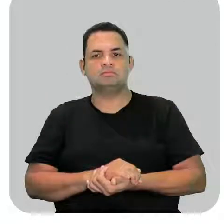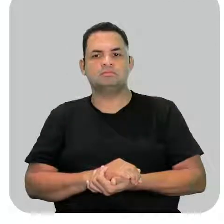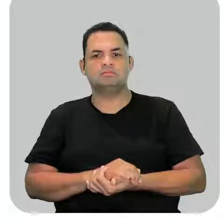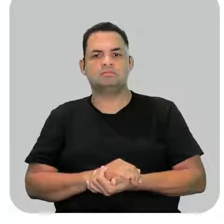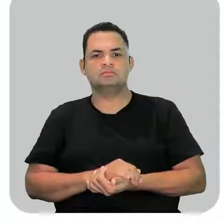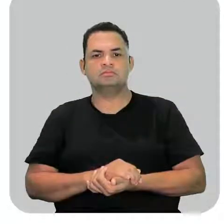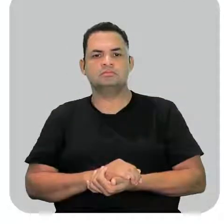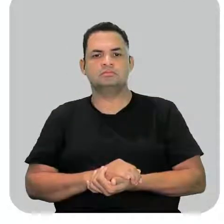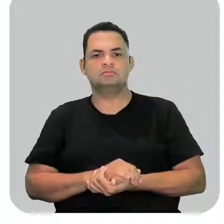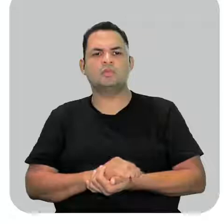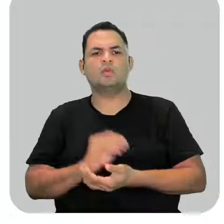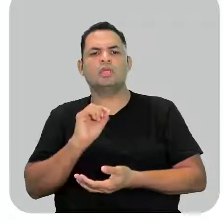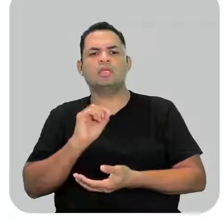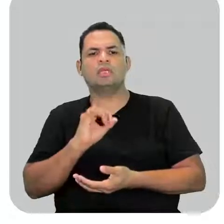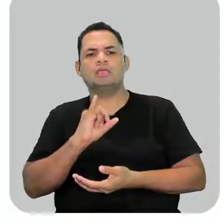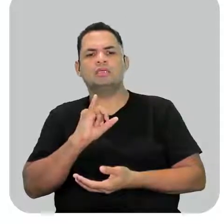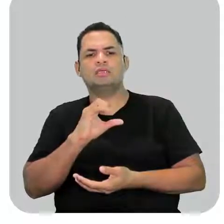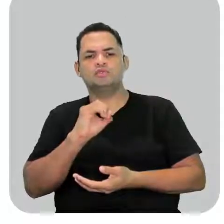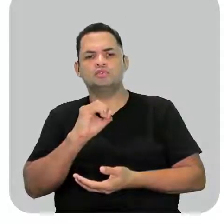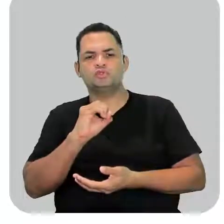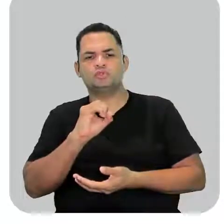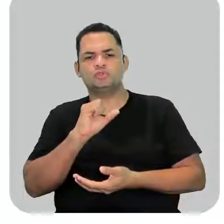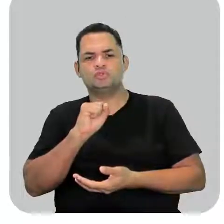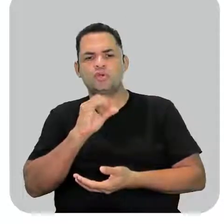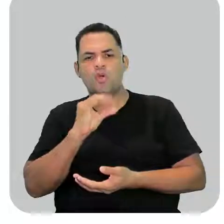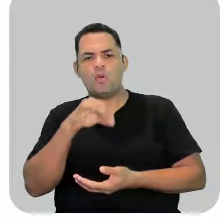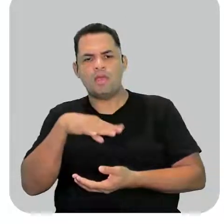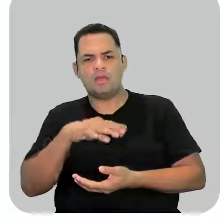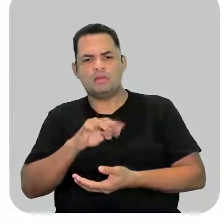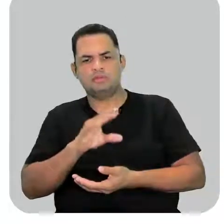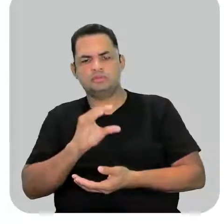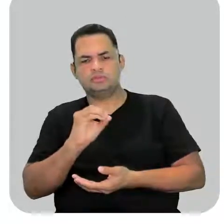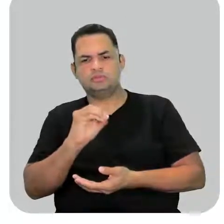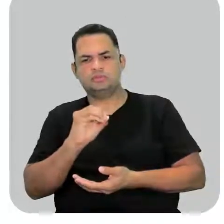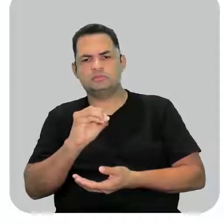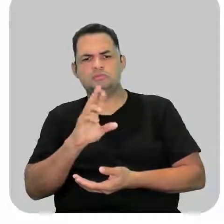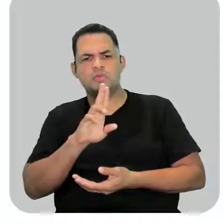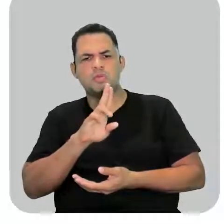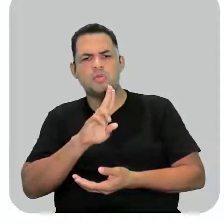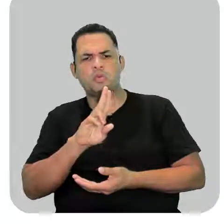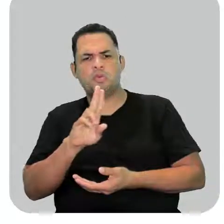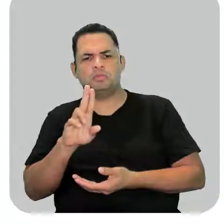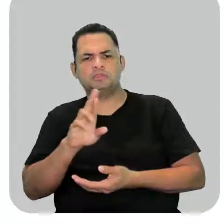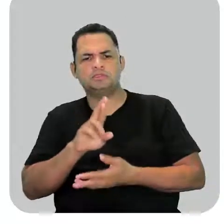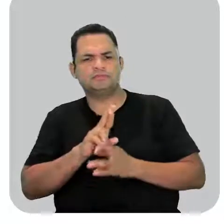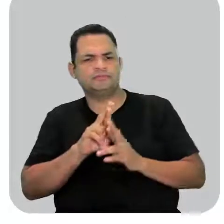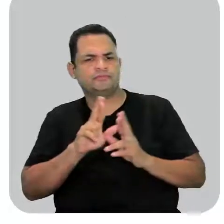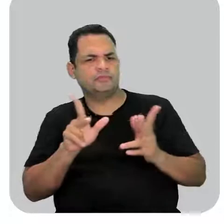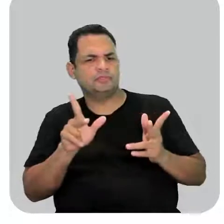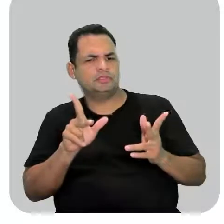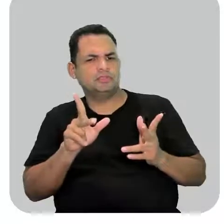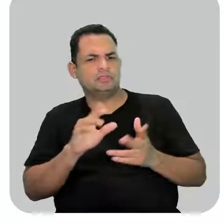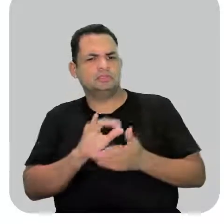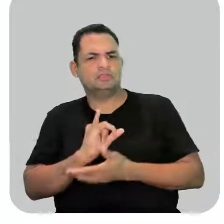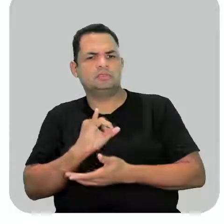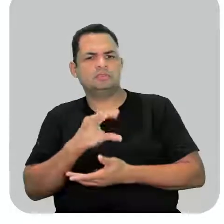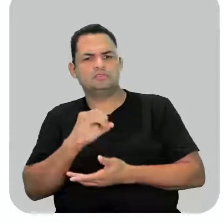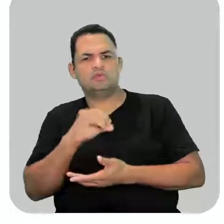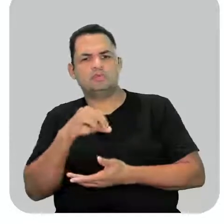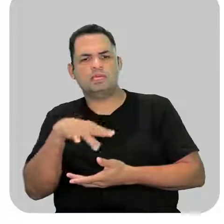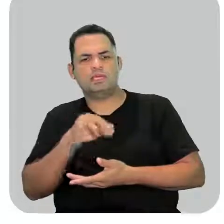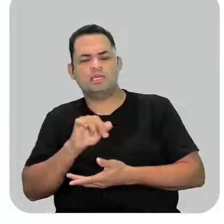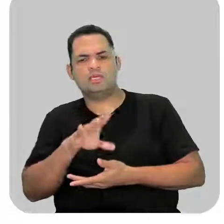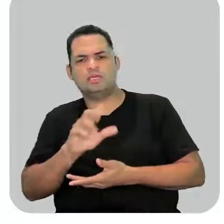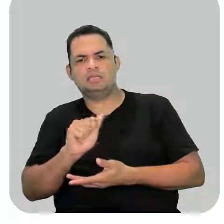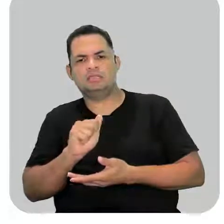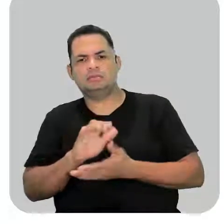é isômeros, hein, gente? Que nomezinho diferente. Pessoal, isomeria